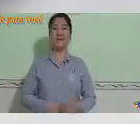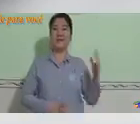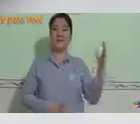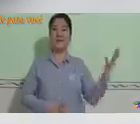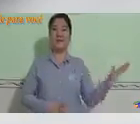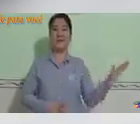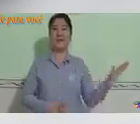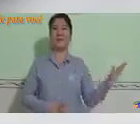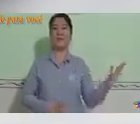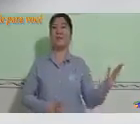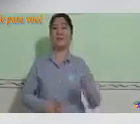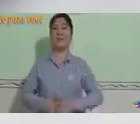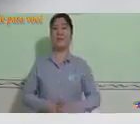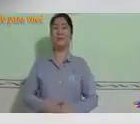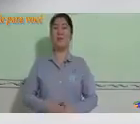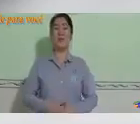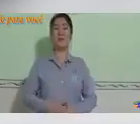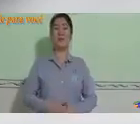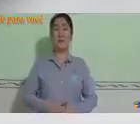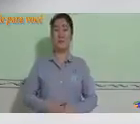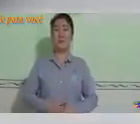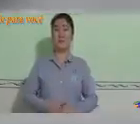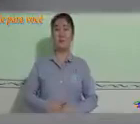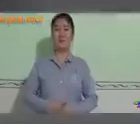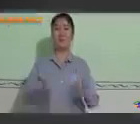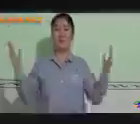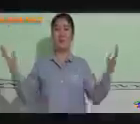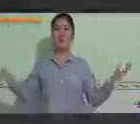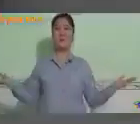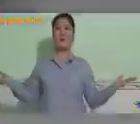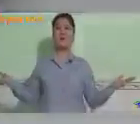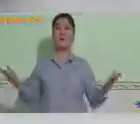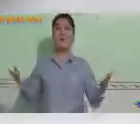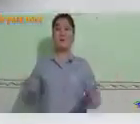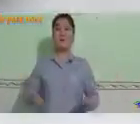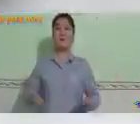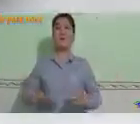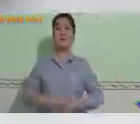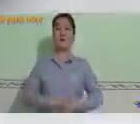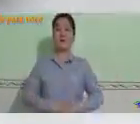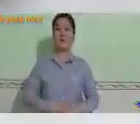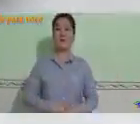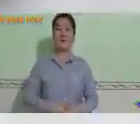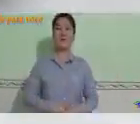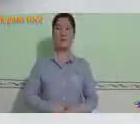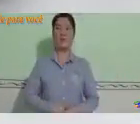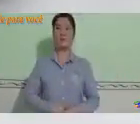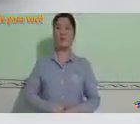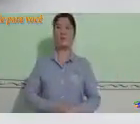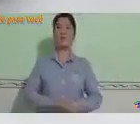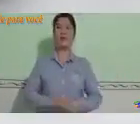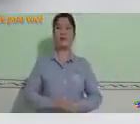maçã misturando apenas água ou suco de abacaxi, por exemplo, vírgula, e esperando dia a dia que a massa de fermento natural